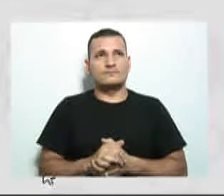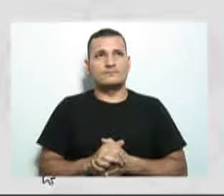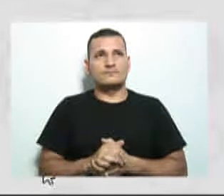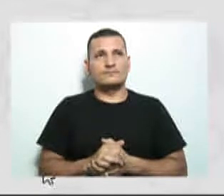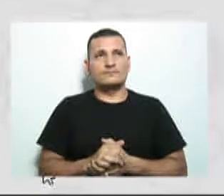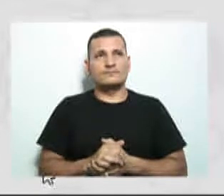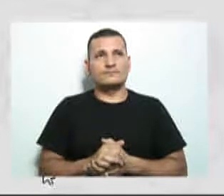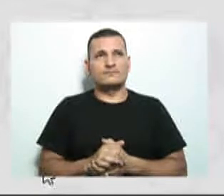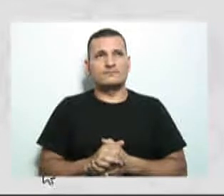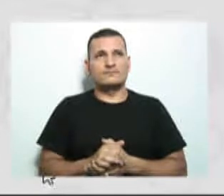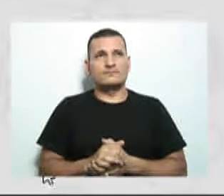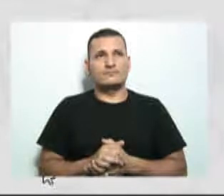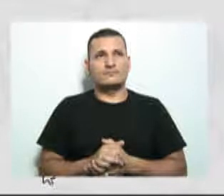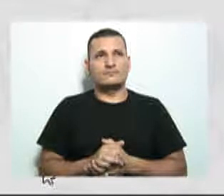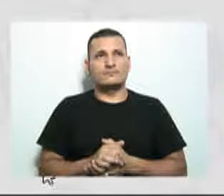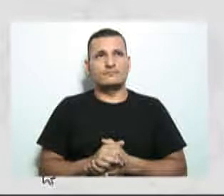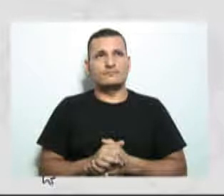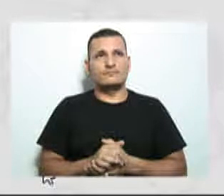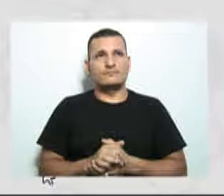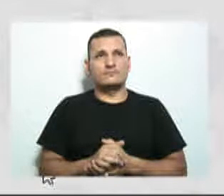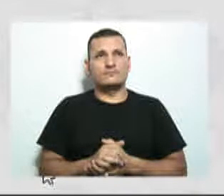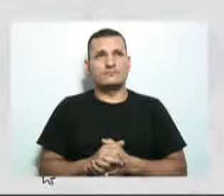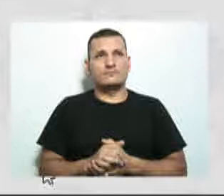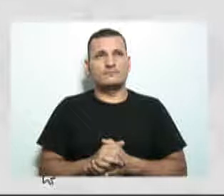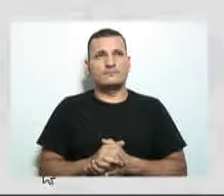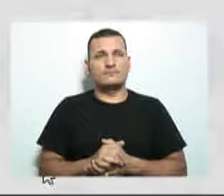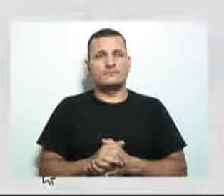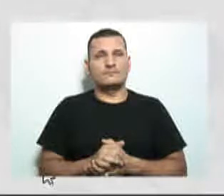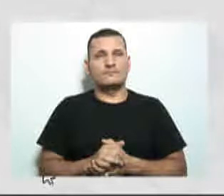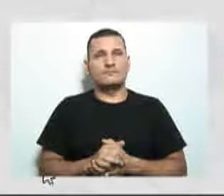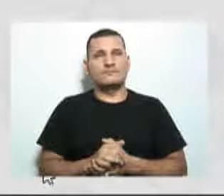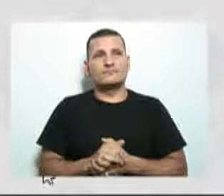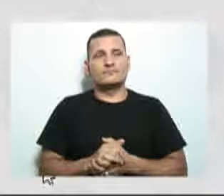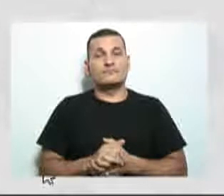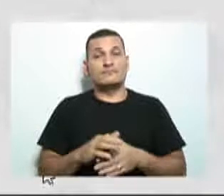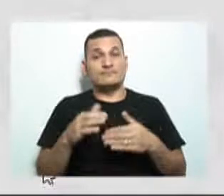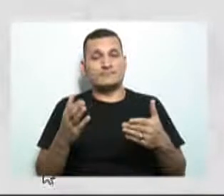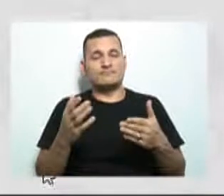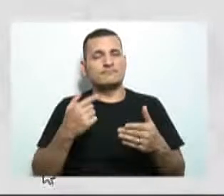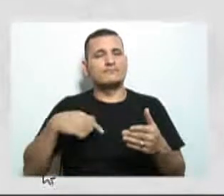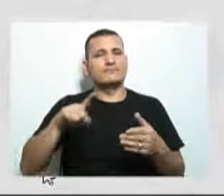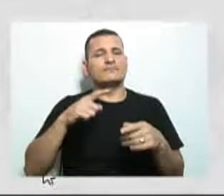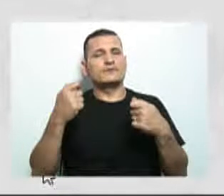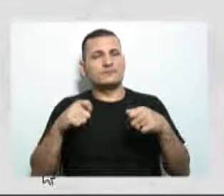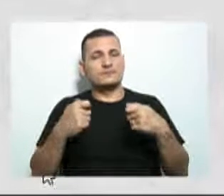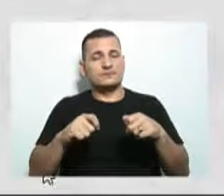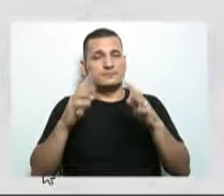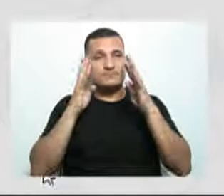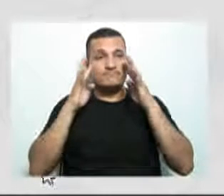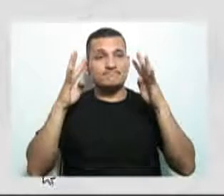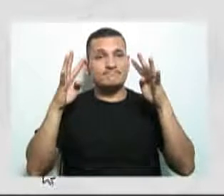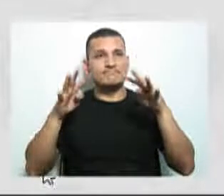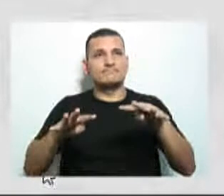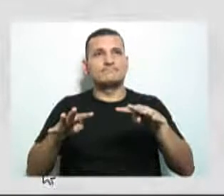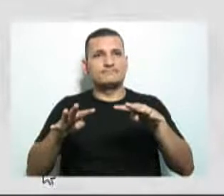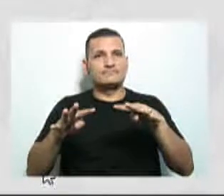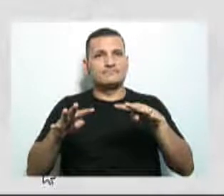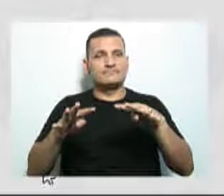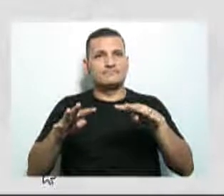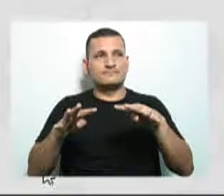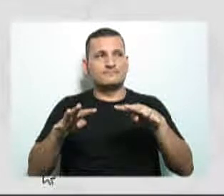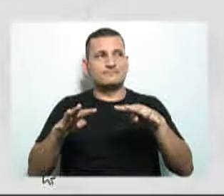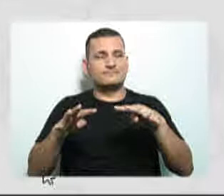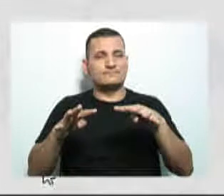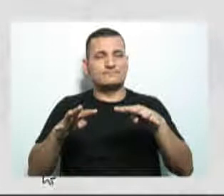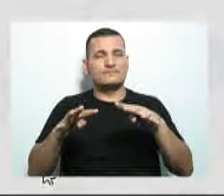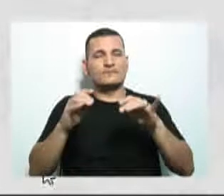aqui, né? Cadê? Deixa eu voltar aqui, isso. Então, precisamos estar atentos a